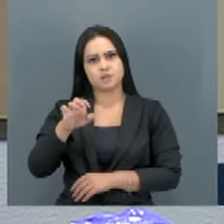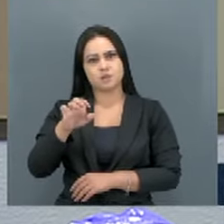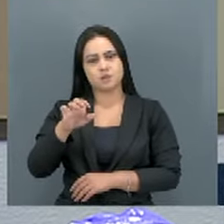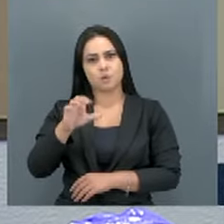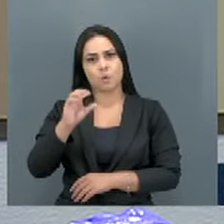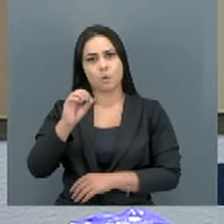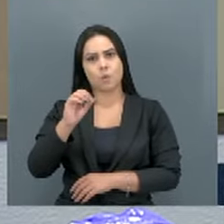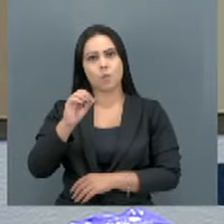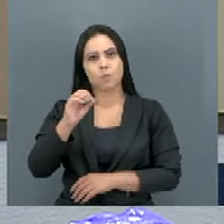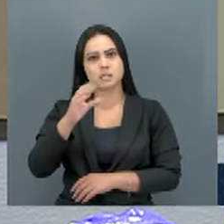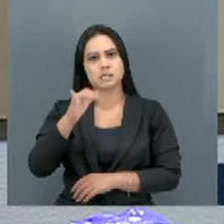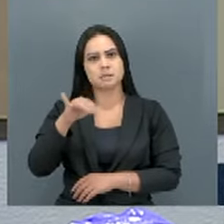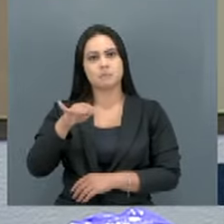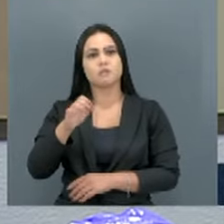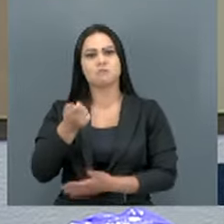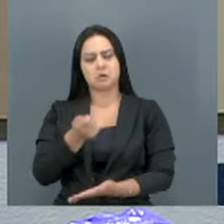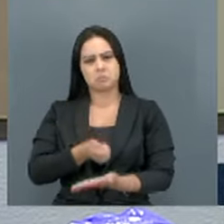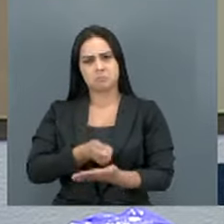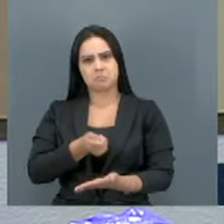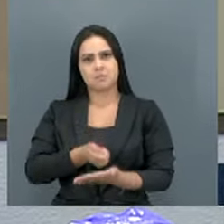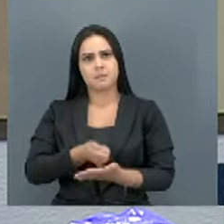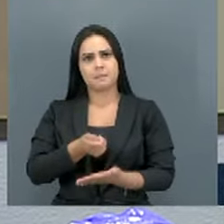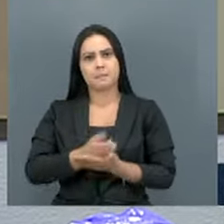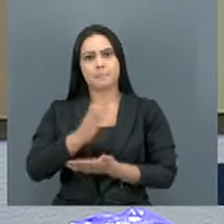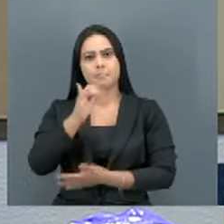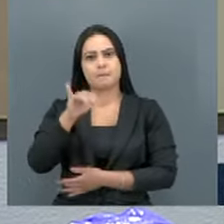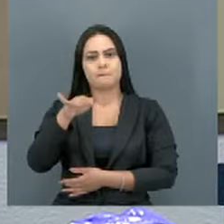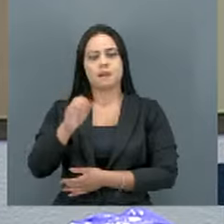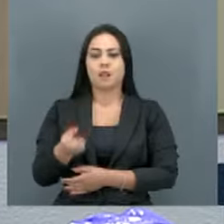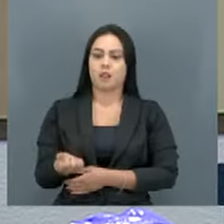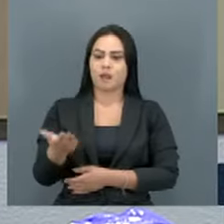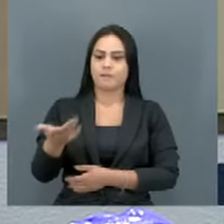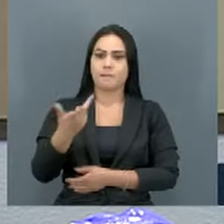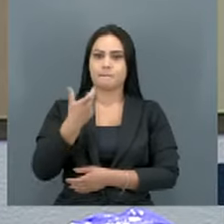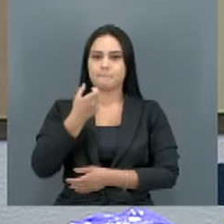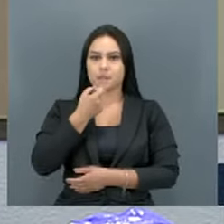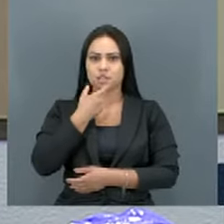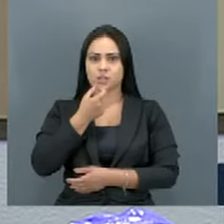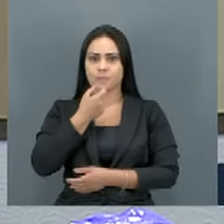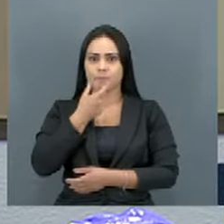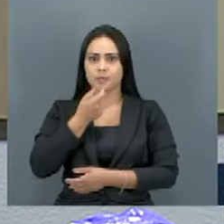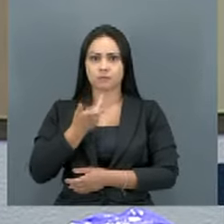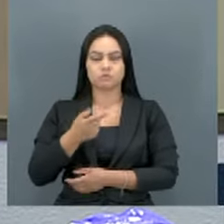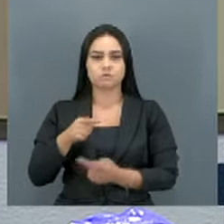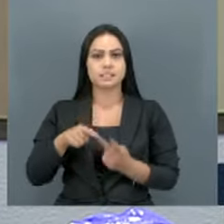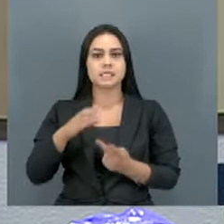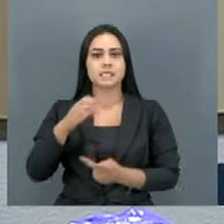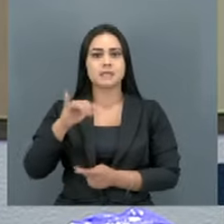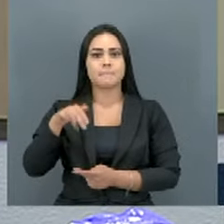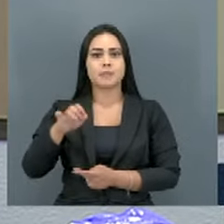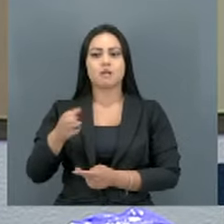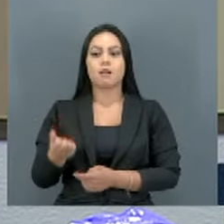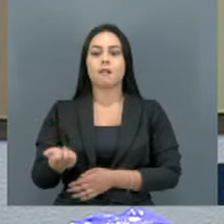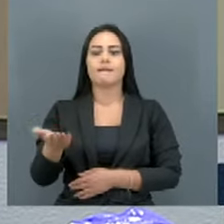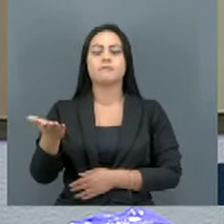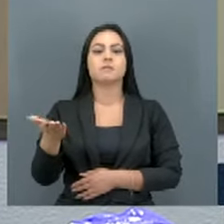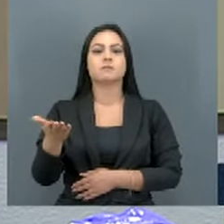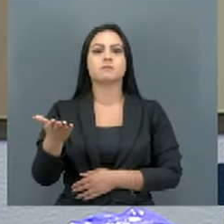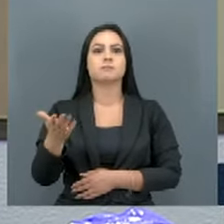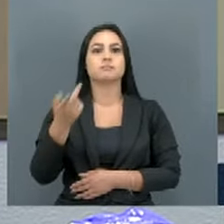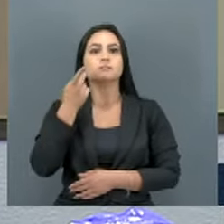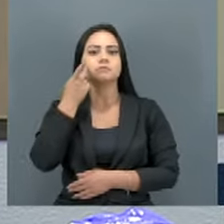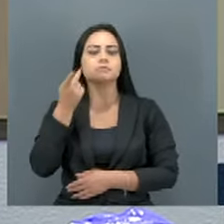CIMI vai cumprir. O CIMI leva medicamento. O CIMI leva